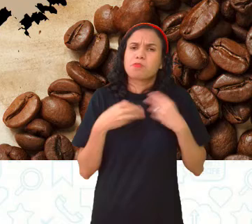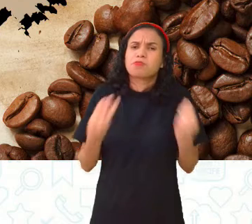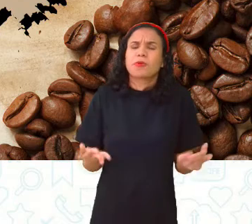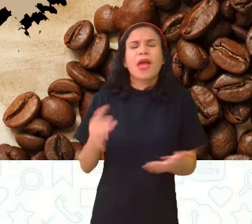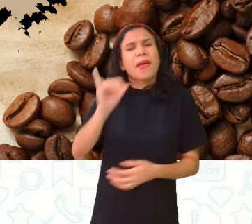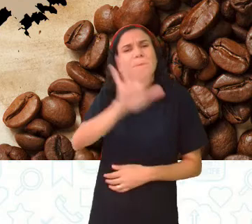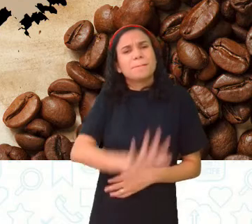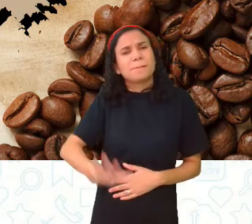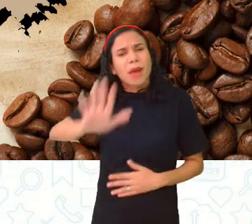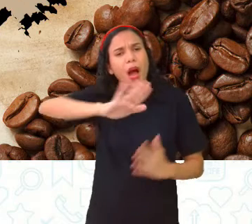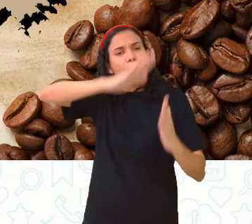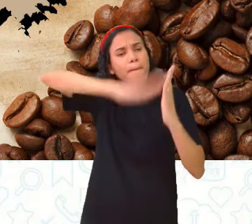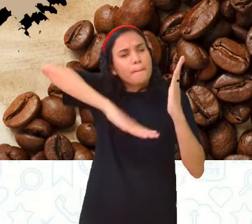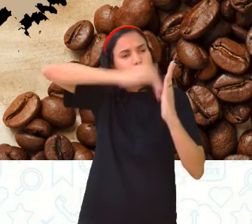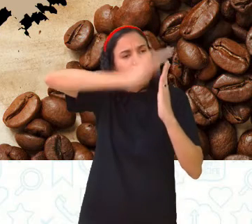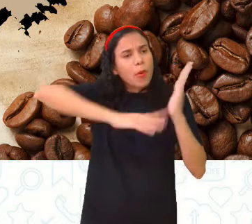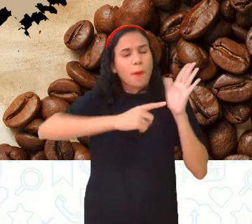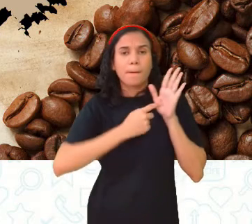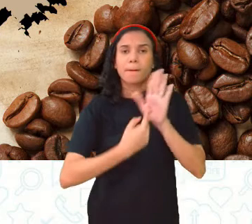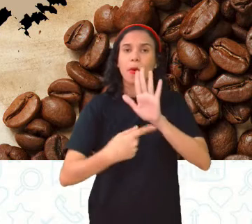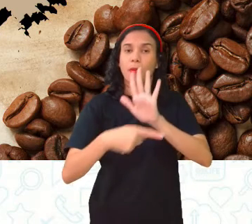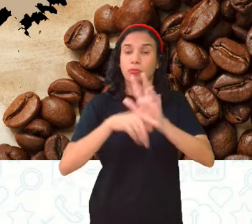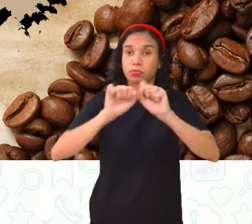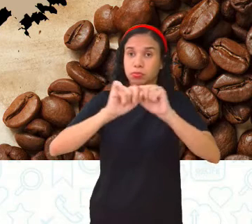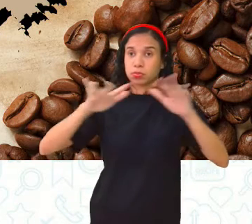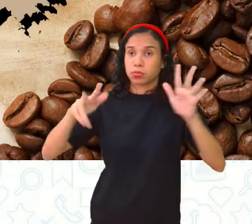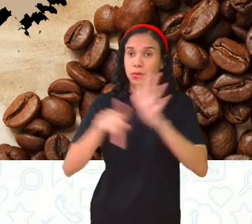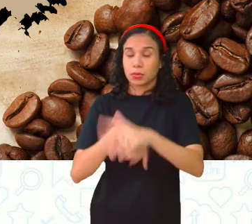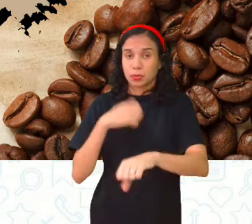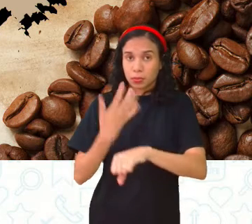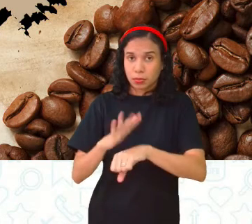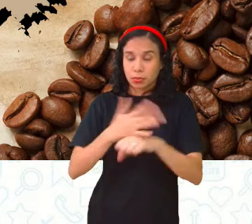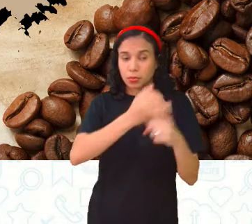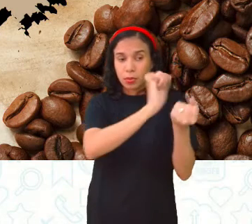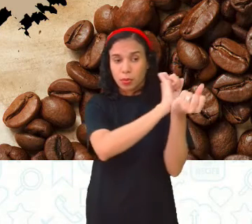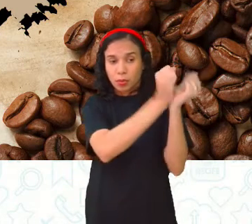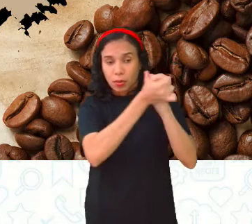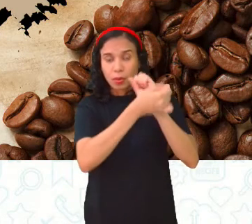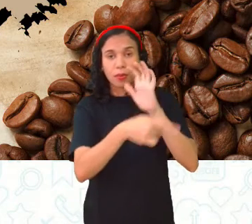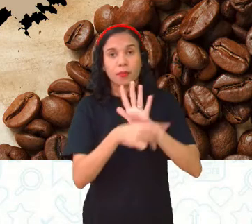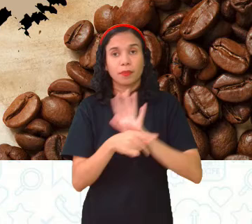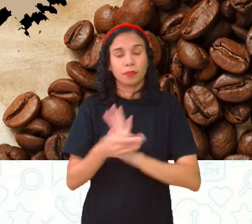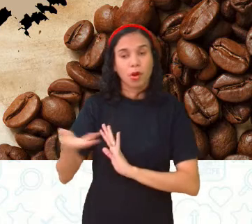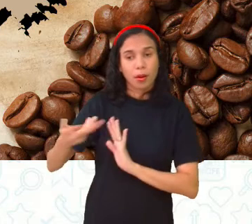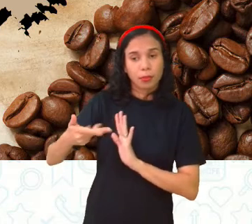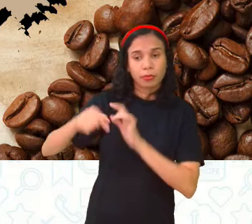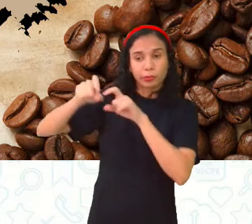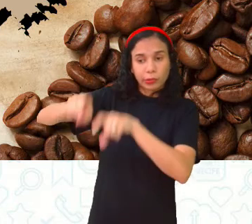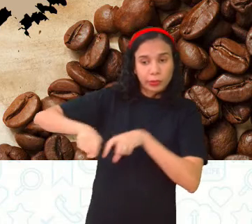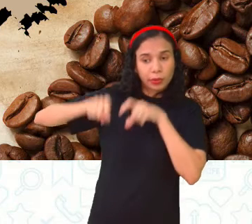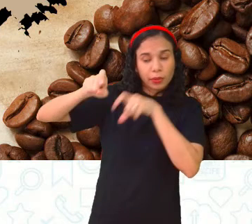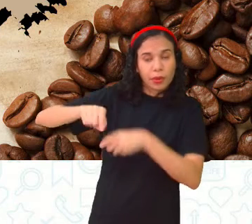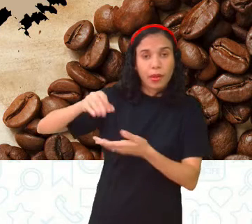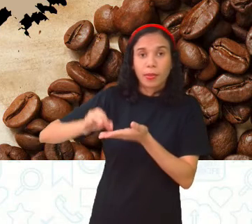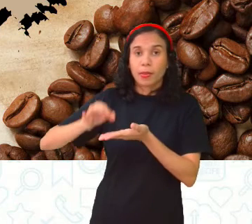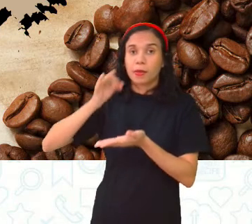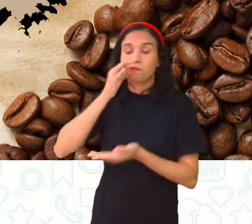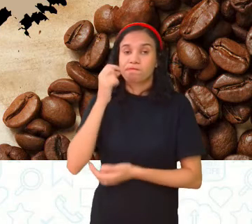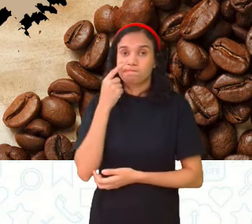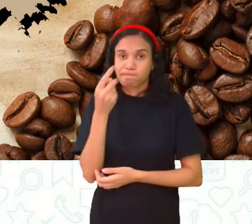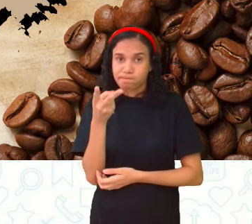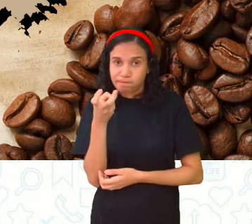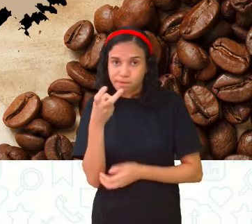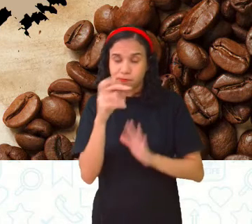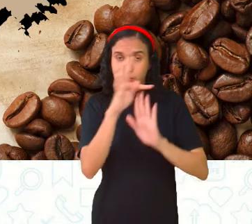aí, né, que representa muito bem essa mão de obra escrava nessas produções de café, né? Então vejam só